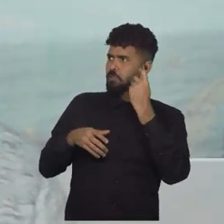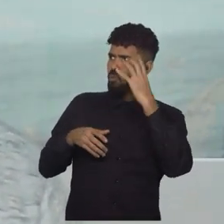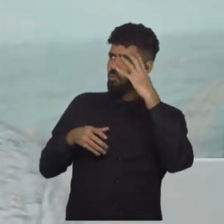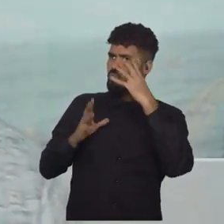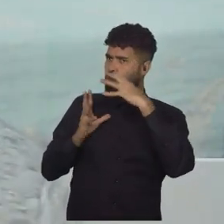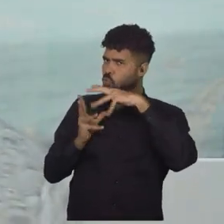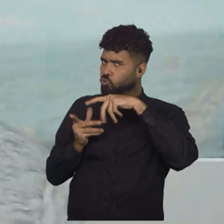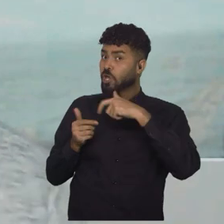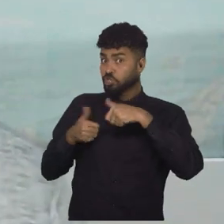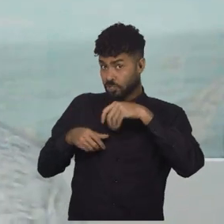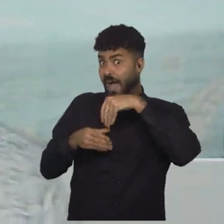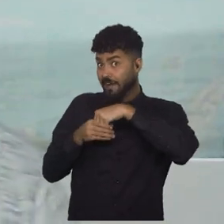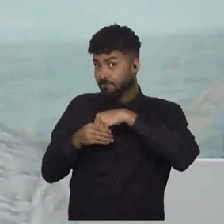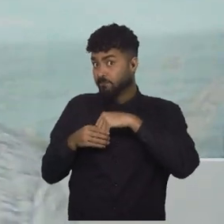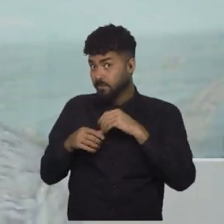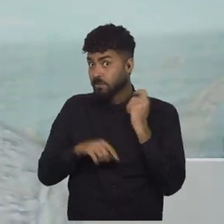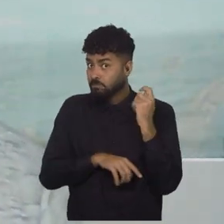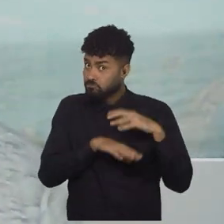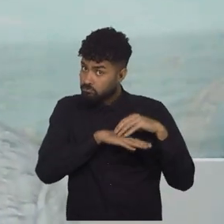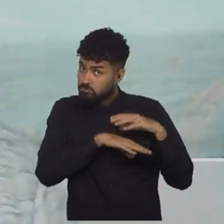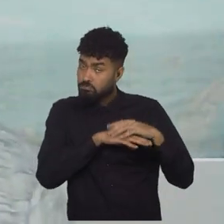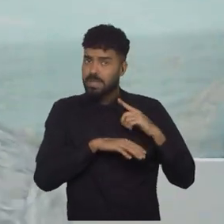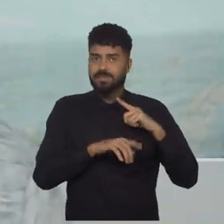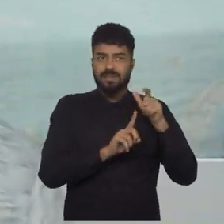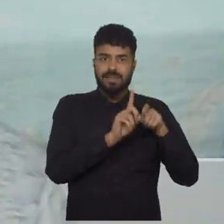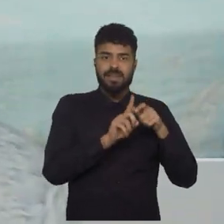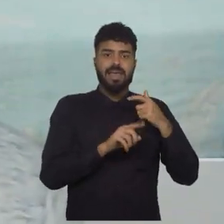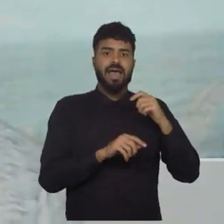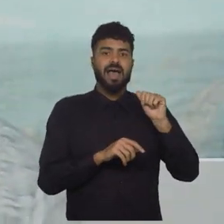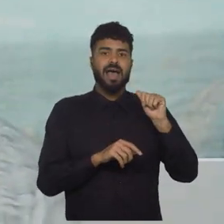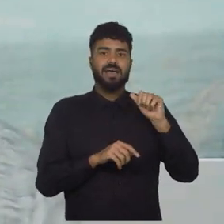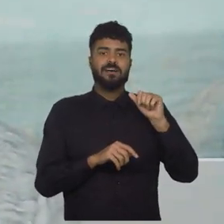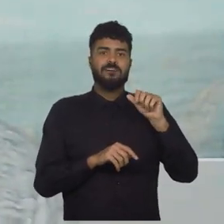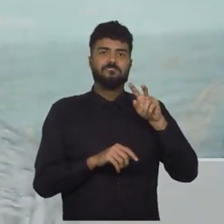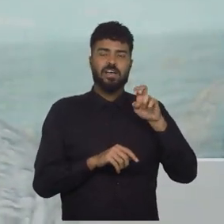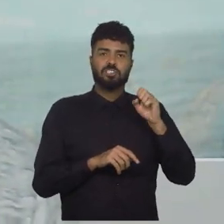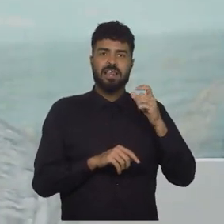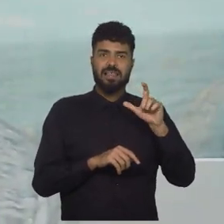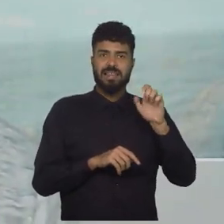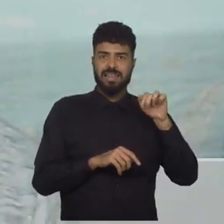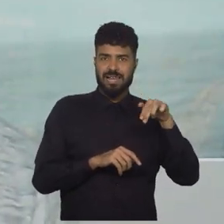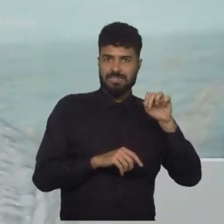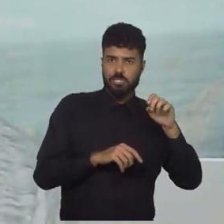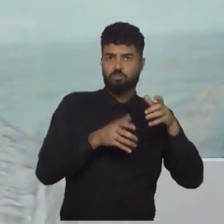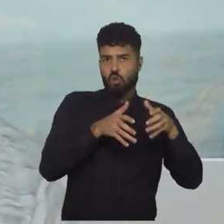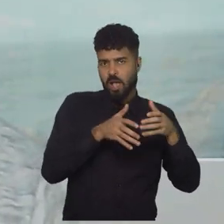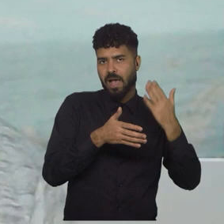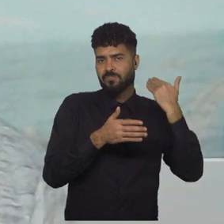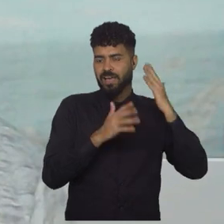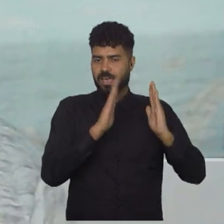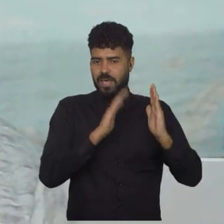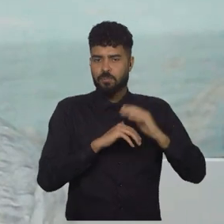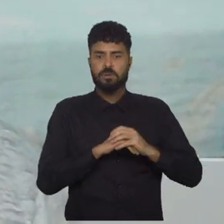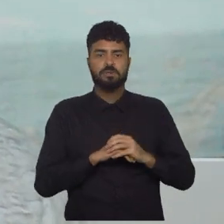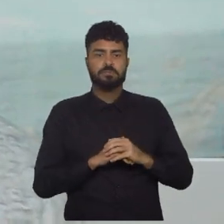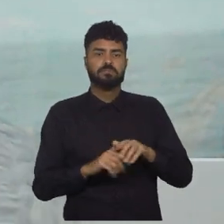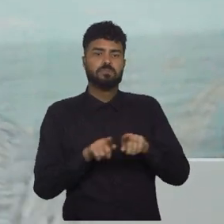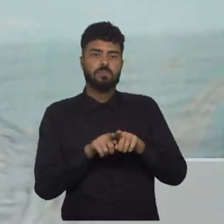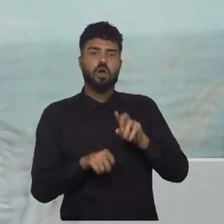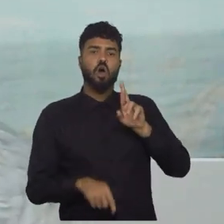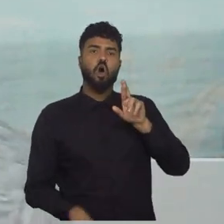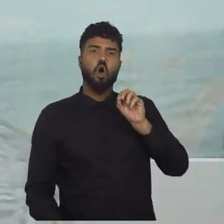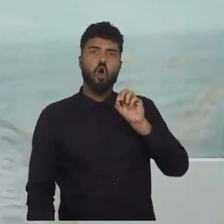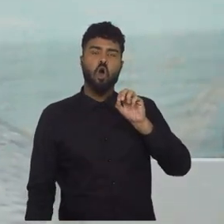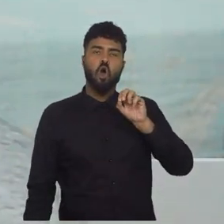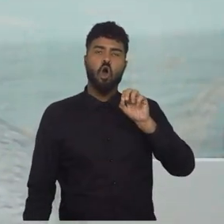do mais, você conta ali com peças importantíssimas, com os Aslani que jogava na seleção na época, você tem a Rolf,